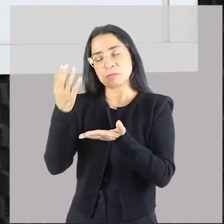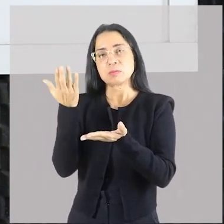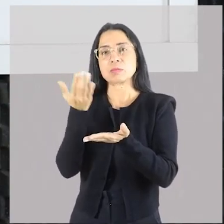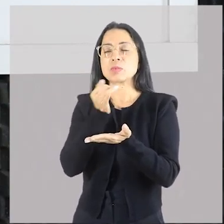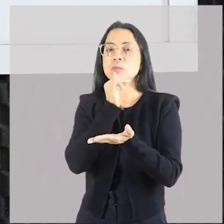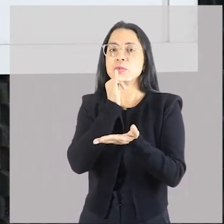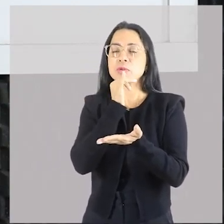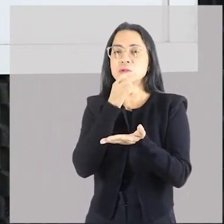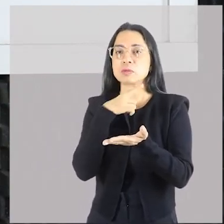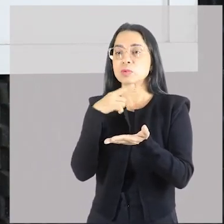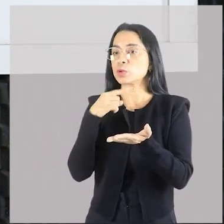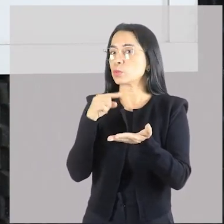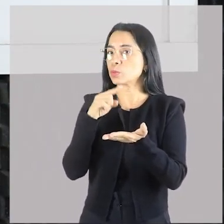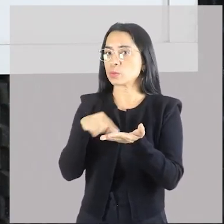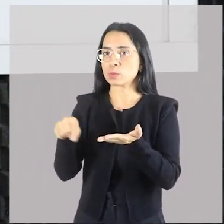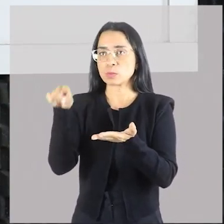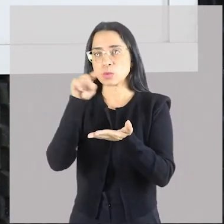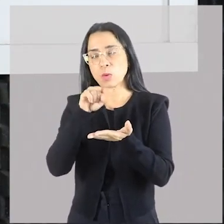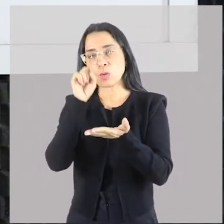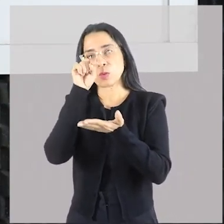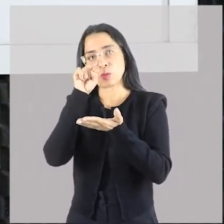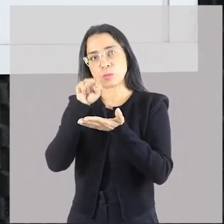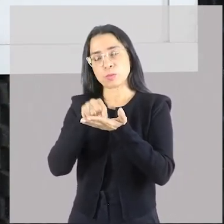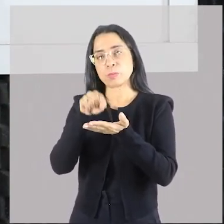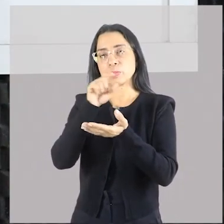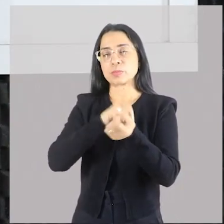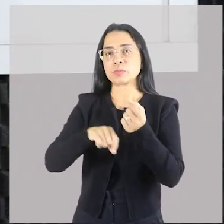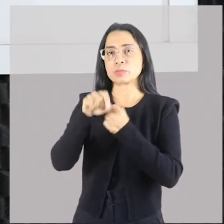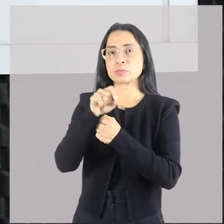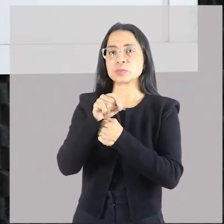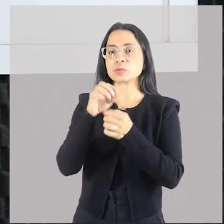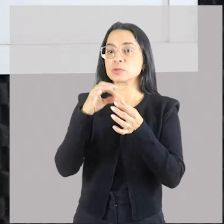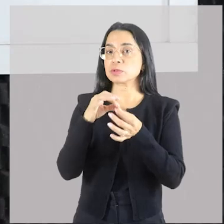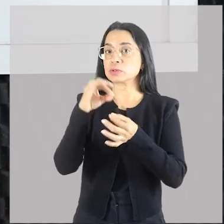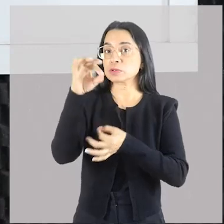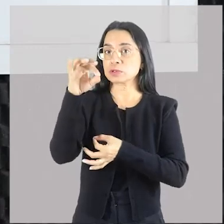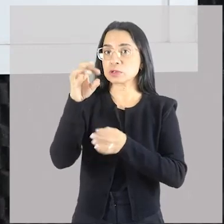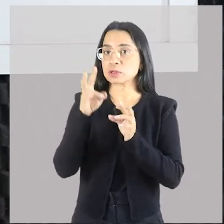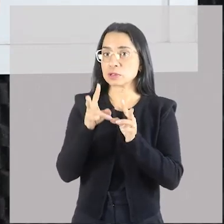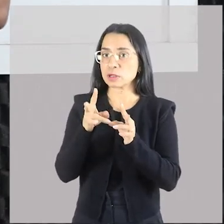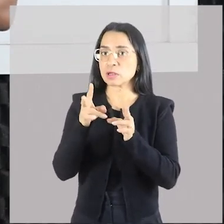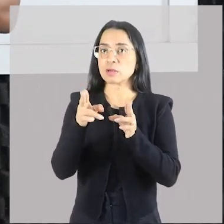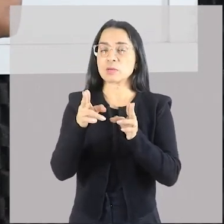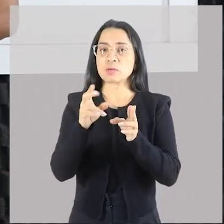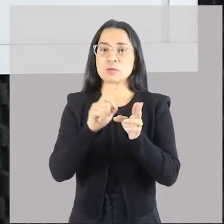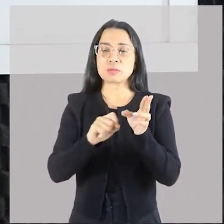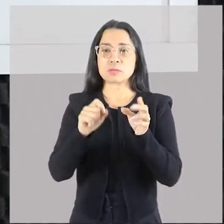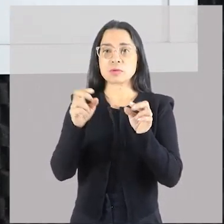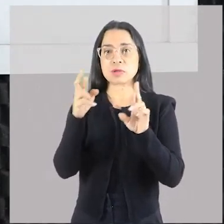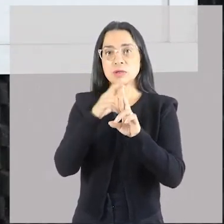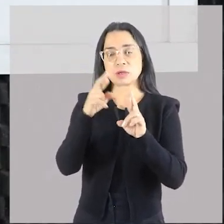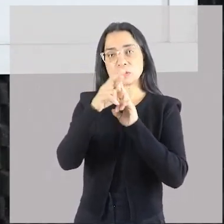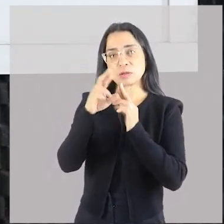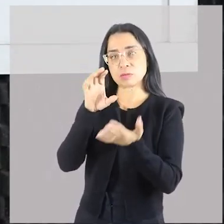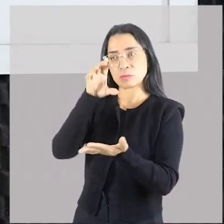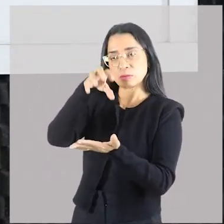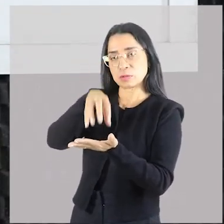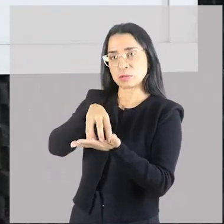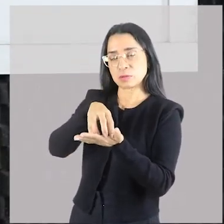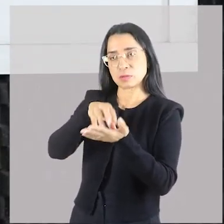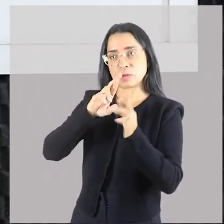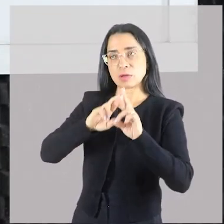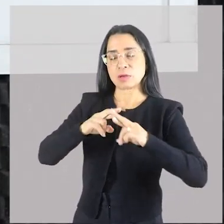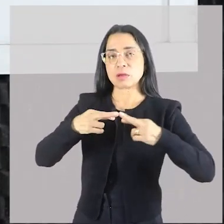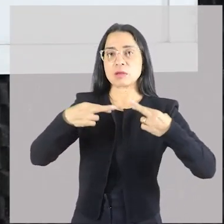que todos esses pontos aqui estão a uma mesma distância em relação ao centro. A